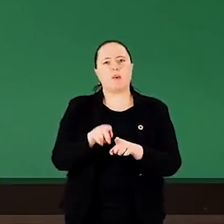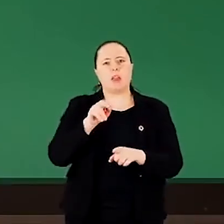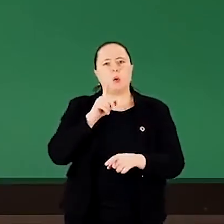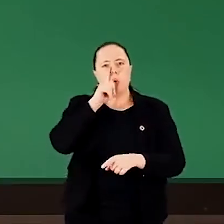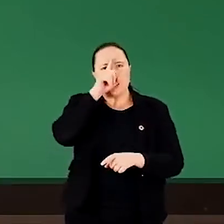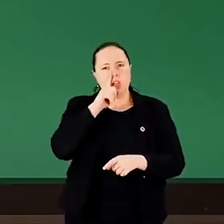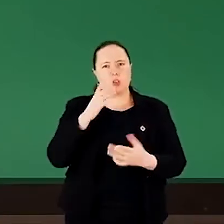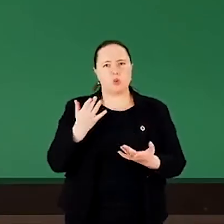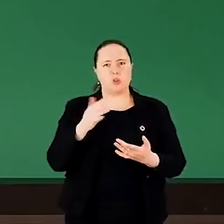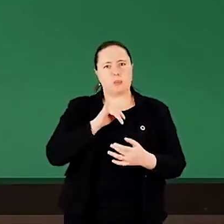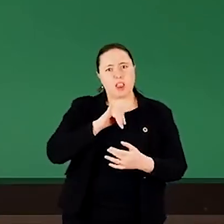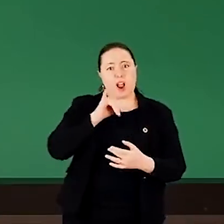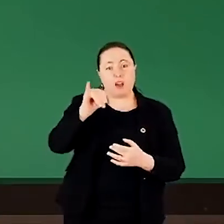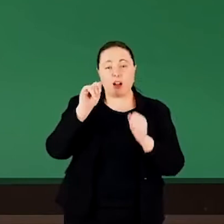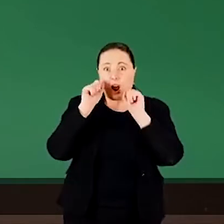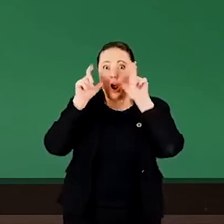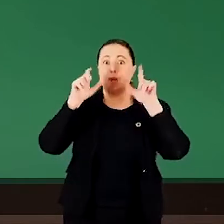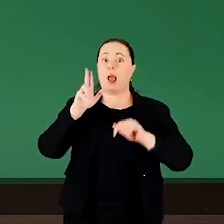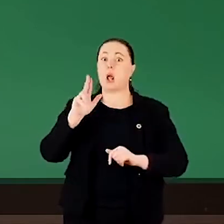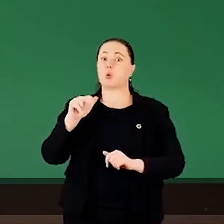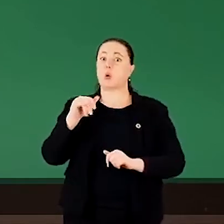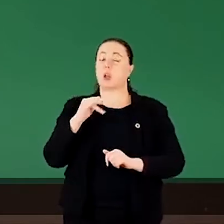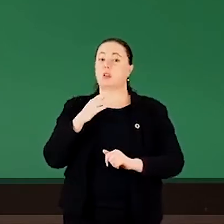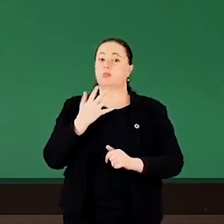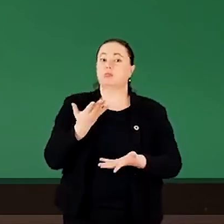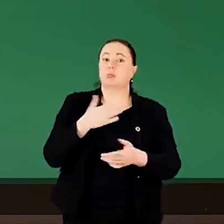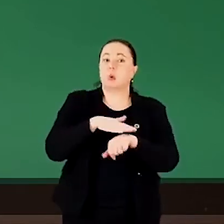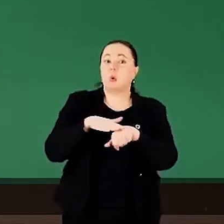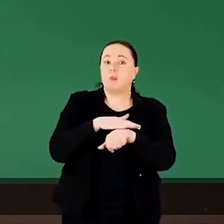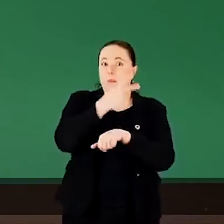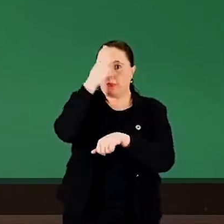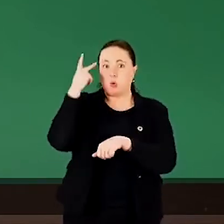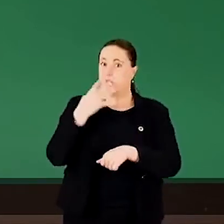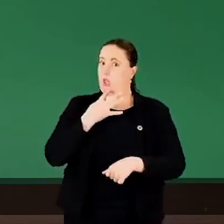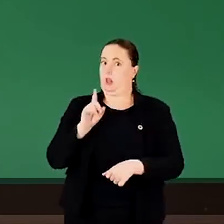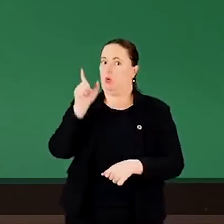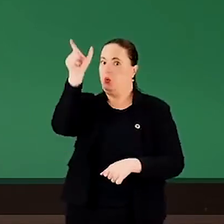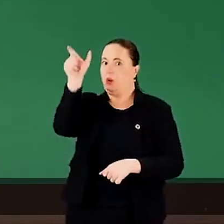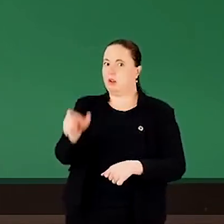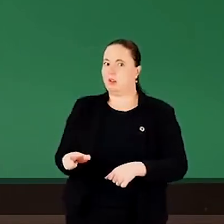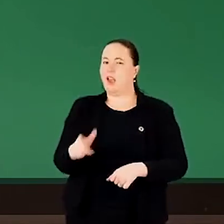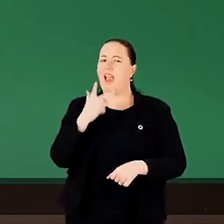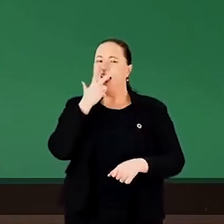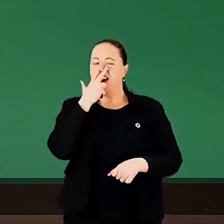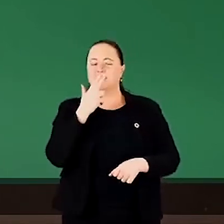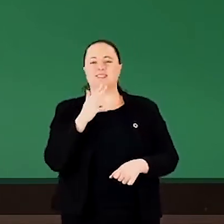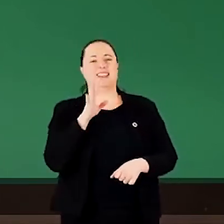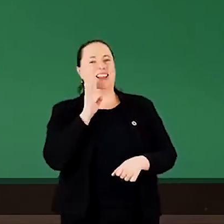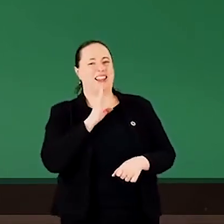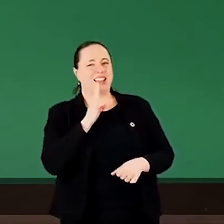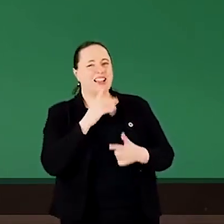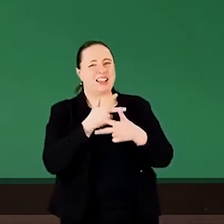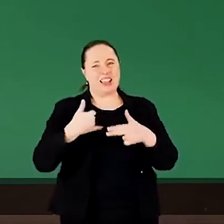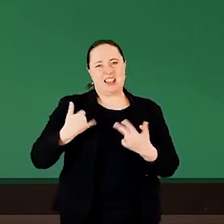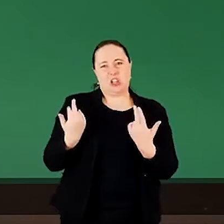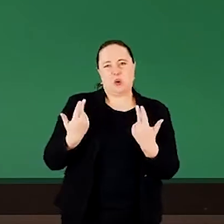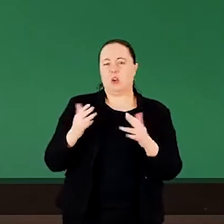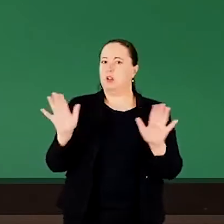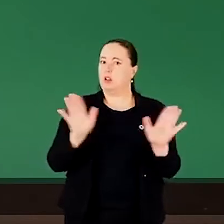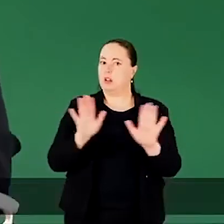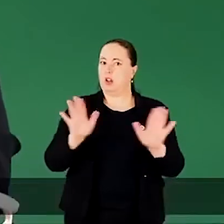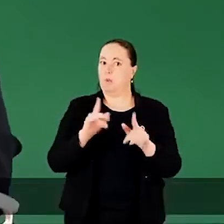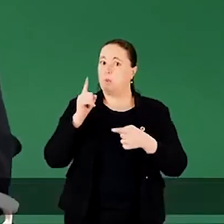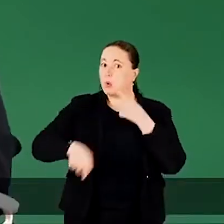os riscos e alertem para nunca conversarem com estranhos, mesmo que pareçam ser gente da